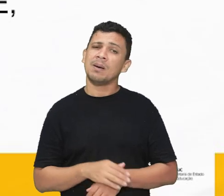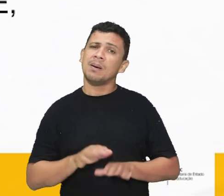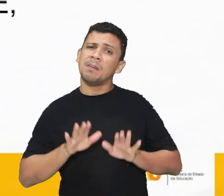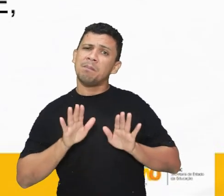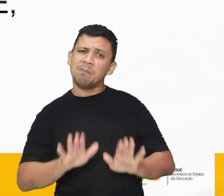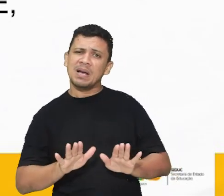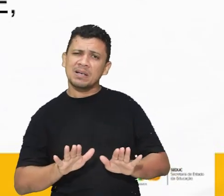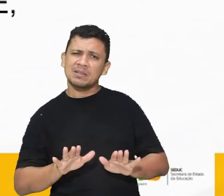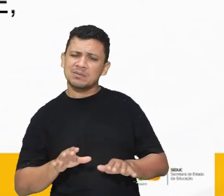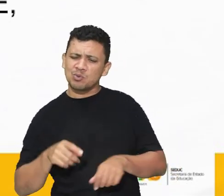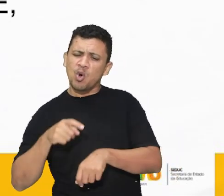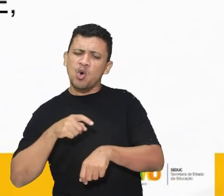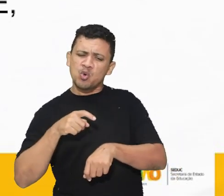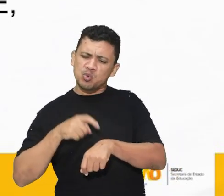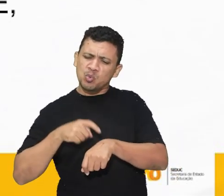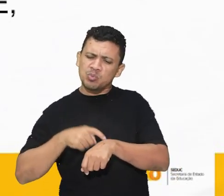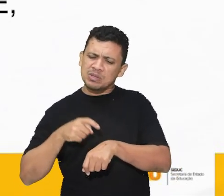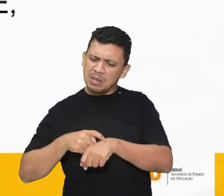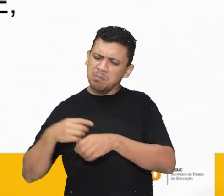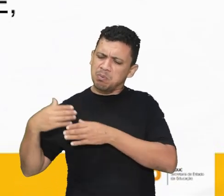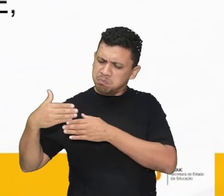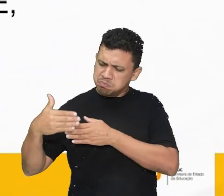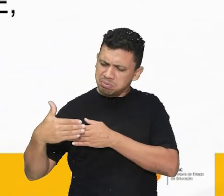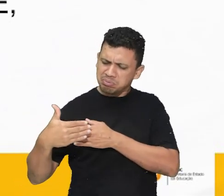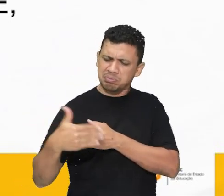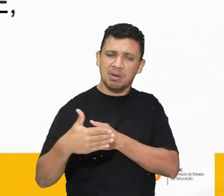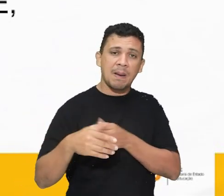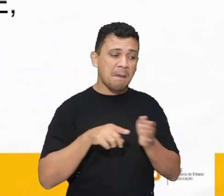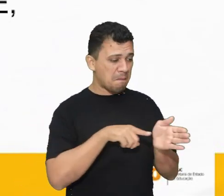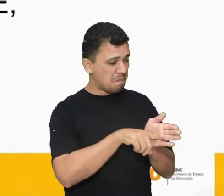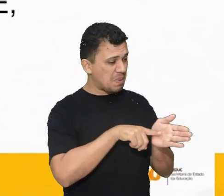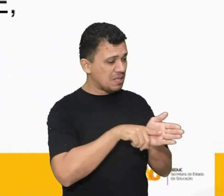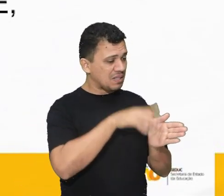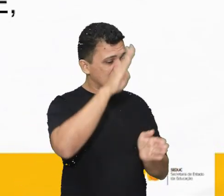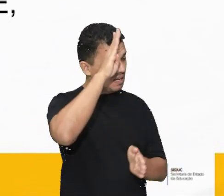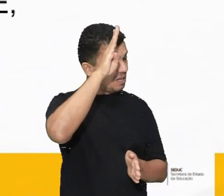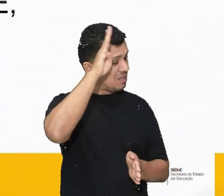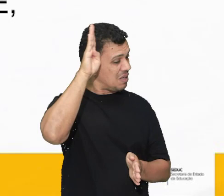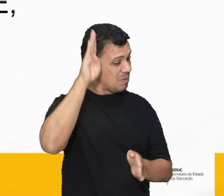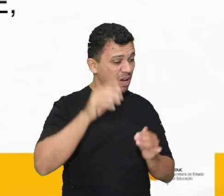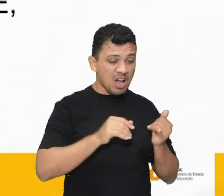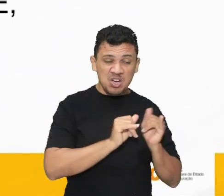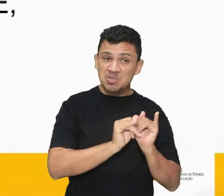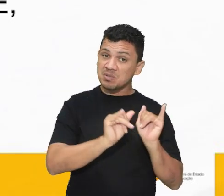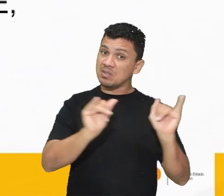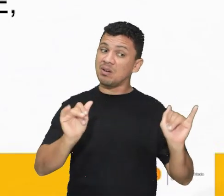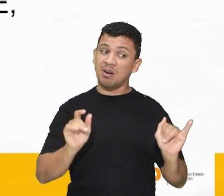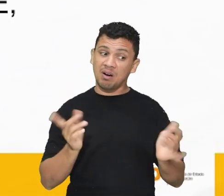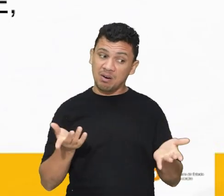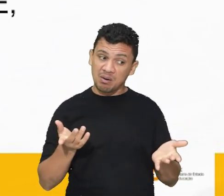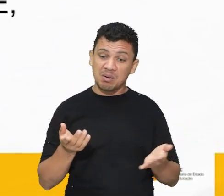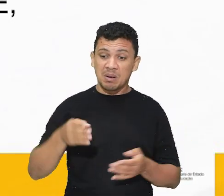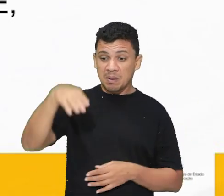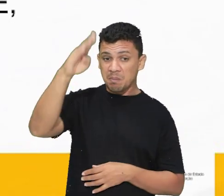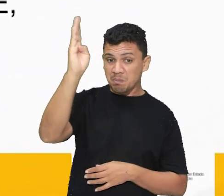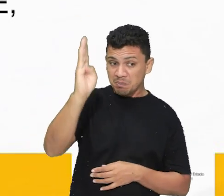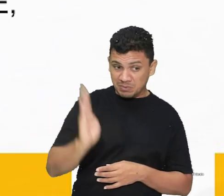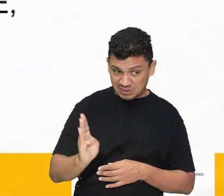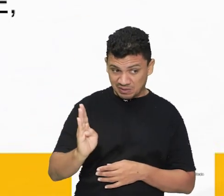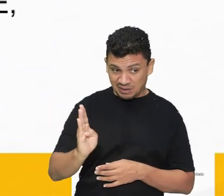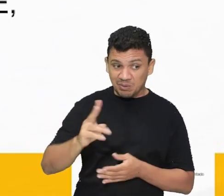para cá, pesquisas acadêmicas vêm dizendo que talvez não seja exatamente assim que